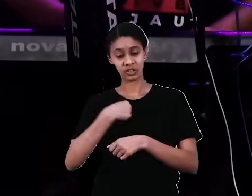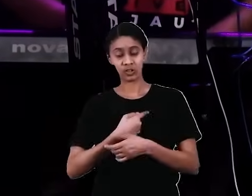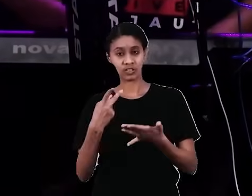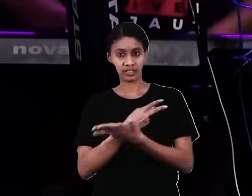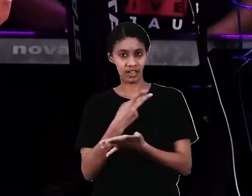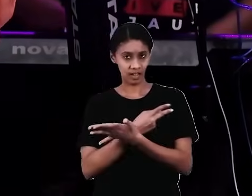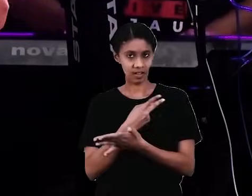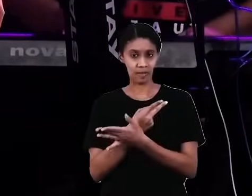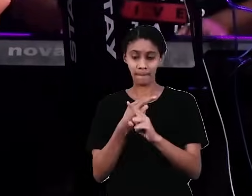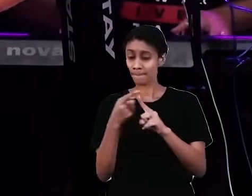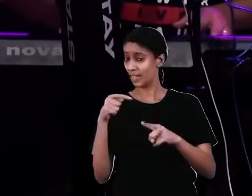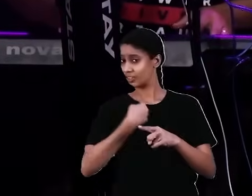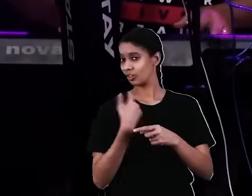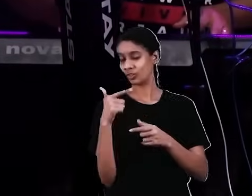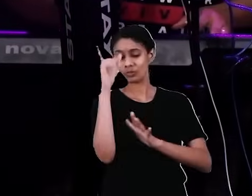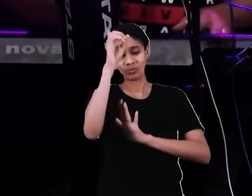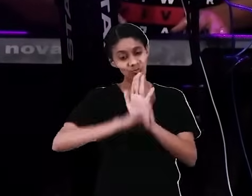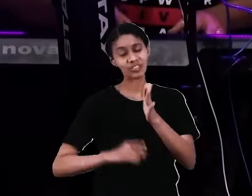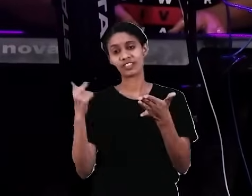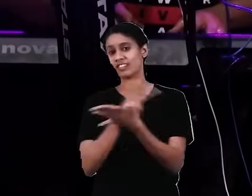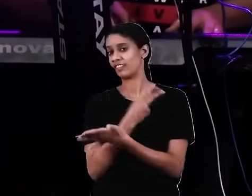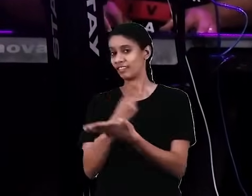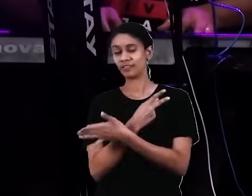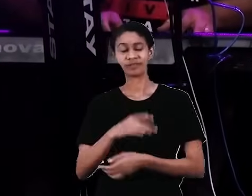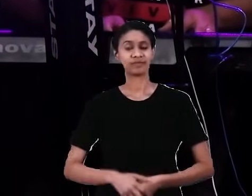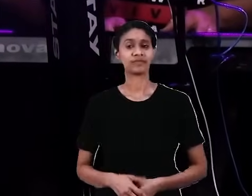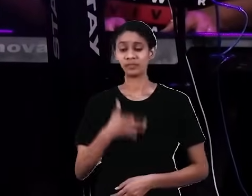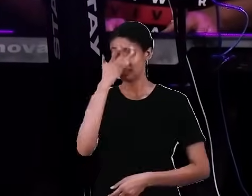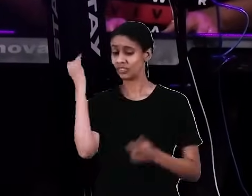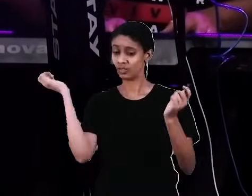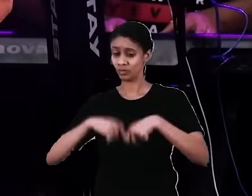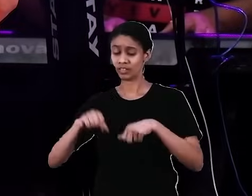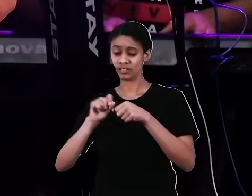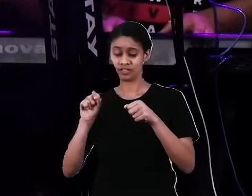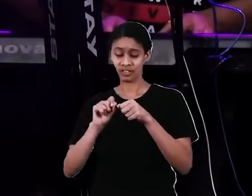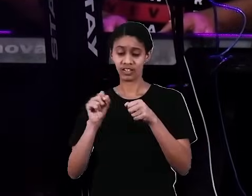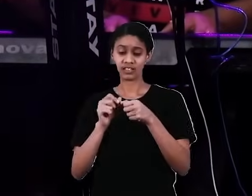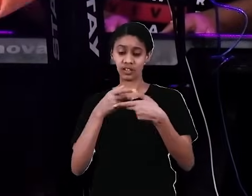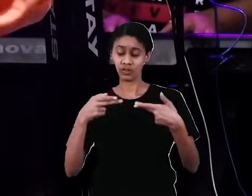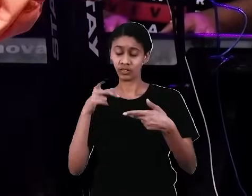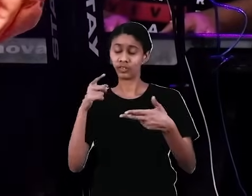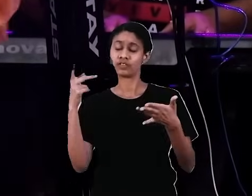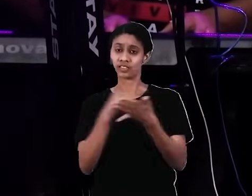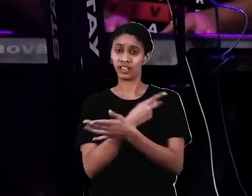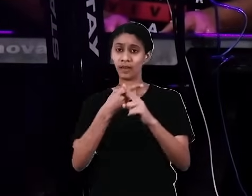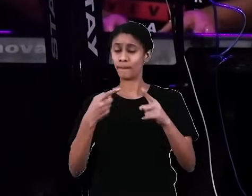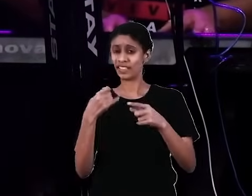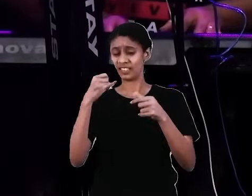dado motivos para errar, mas você não tem esse direito. Porque se você fizer, você se